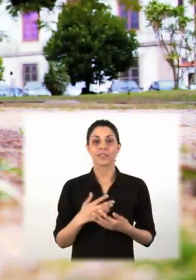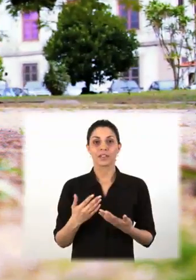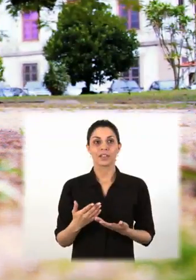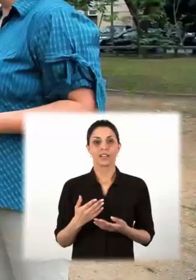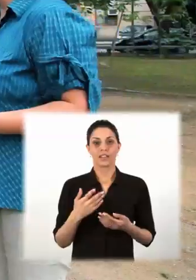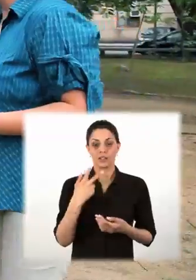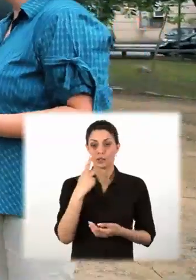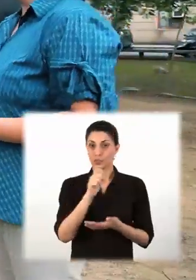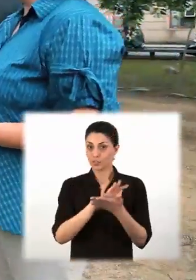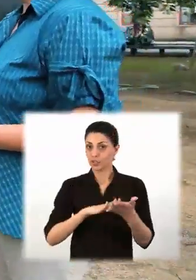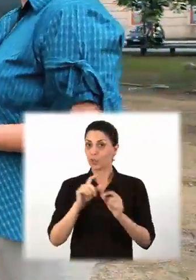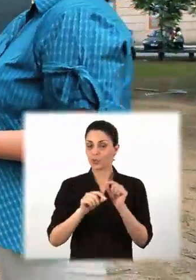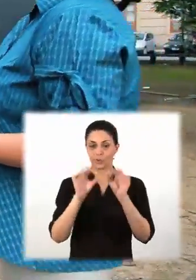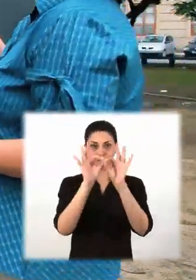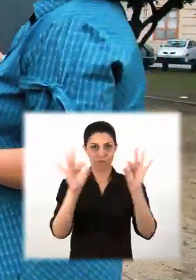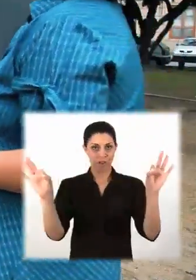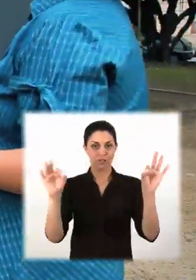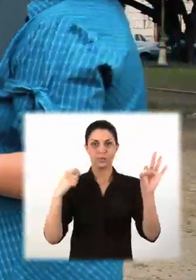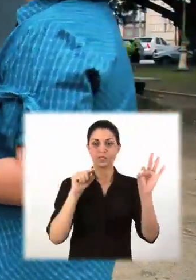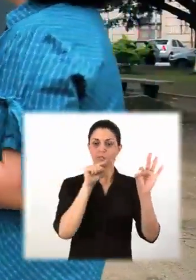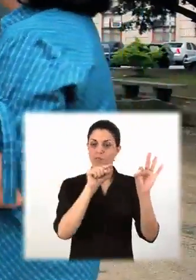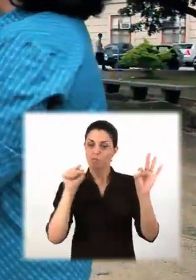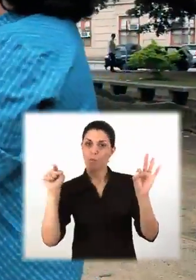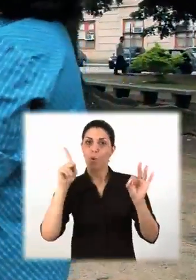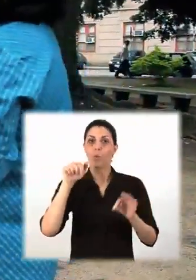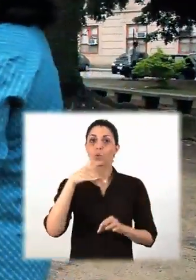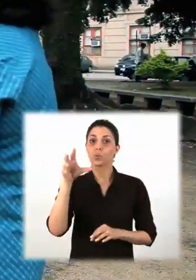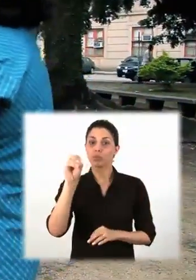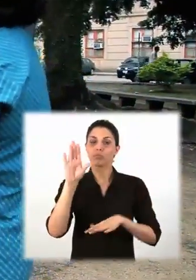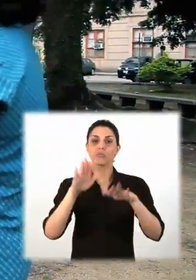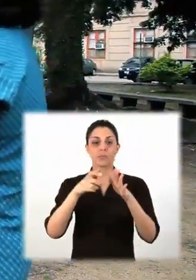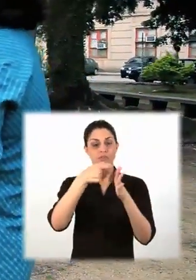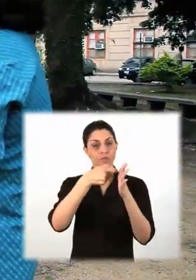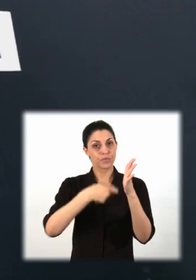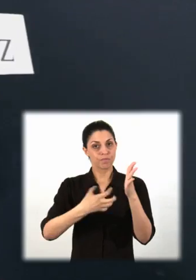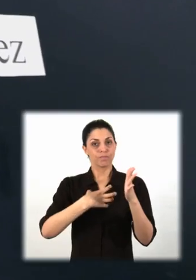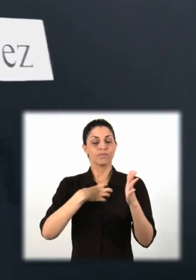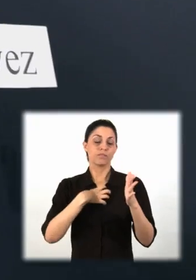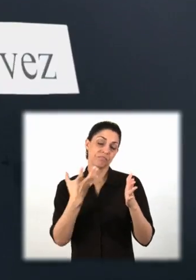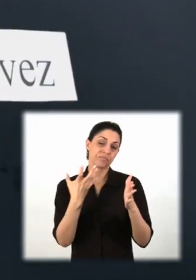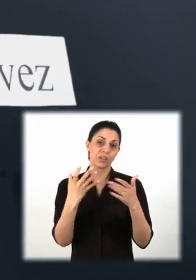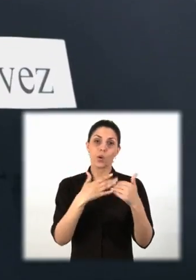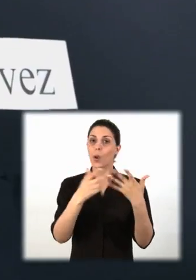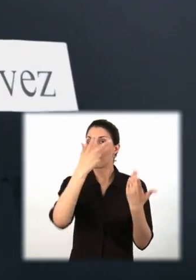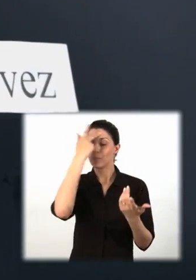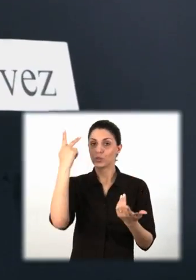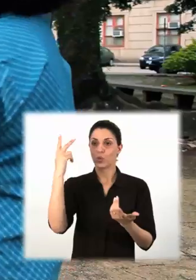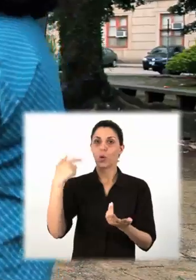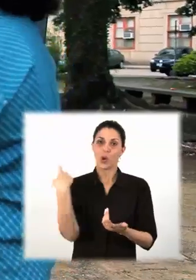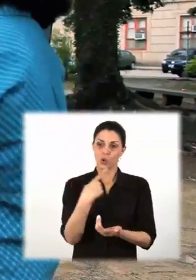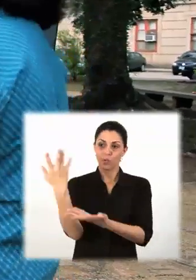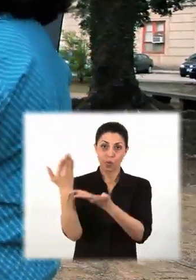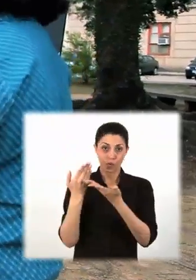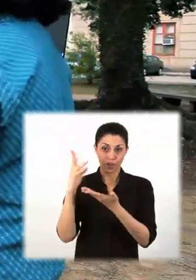A sua tarefa é pontuar essa frase de acordo com a leitura que alguma pessoa que você irá